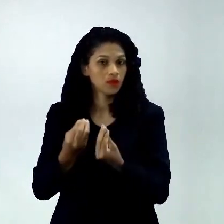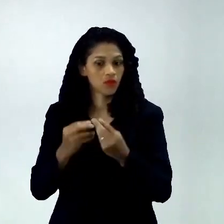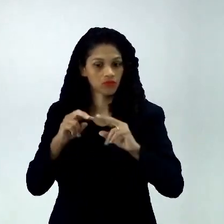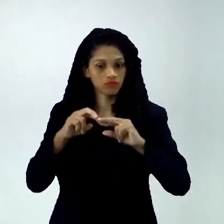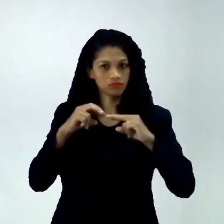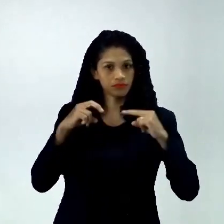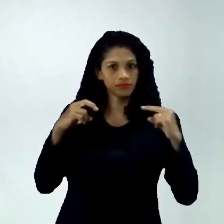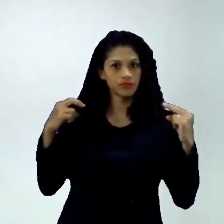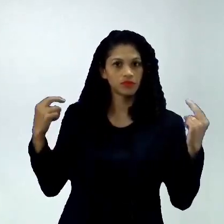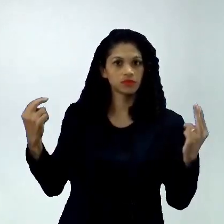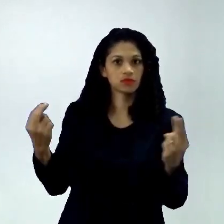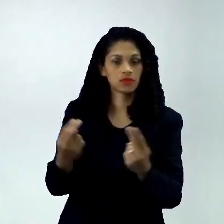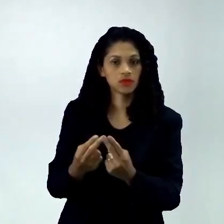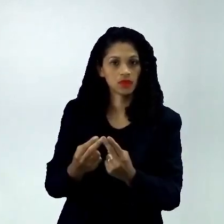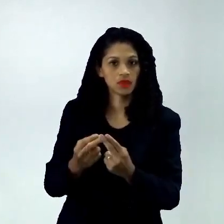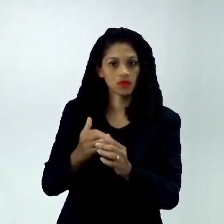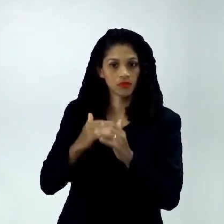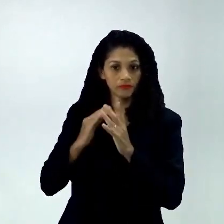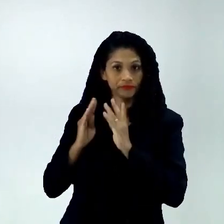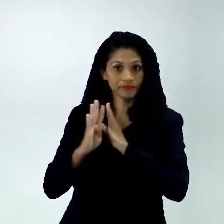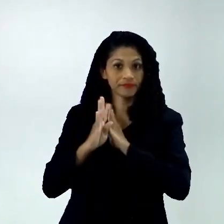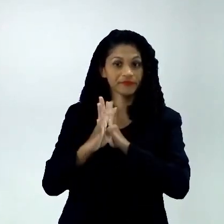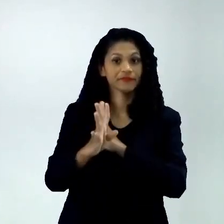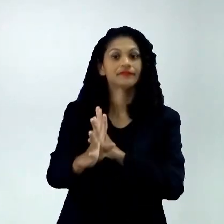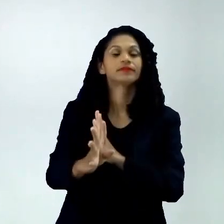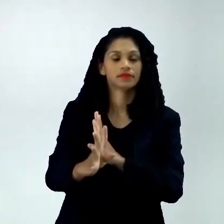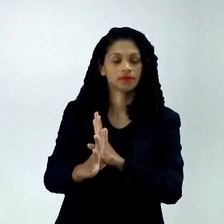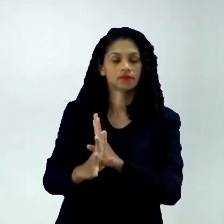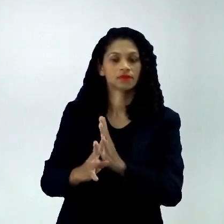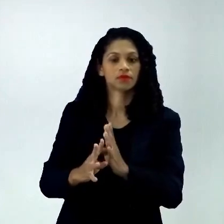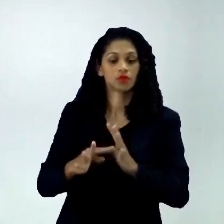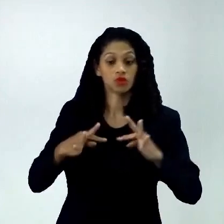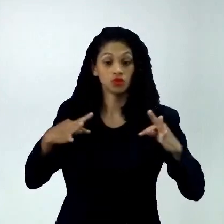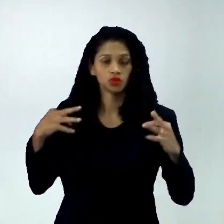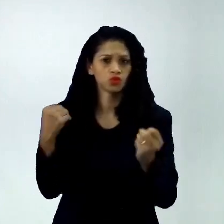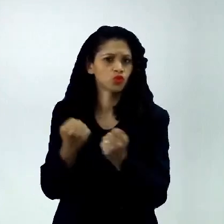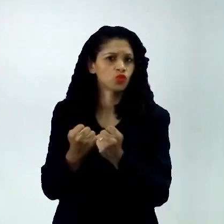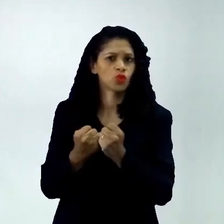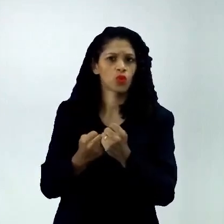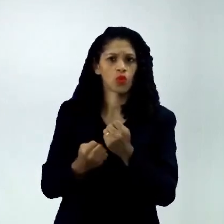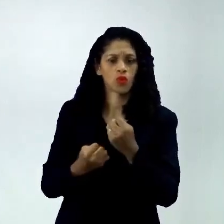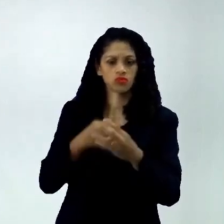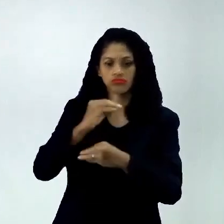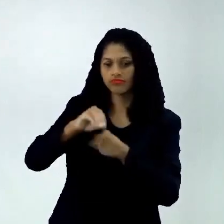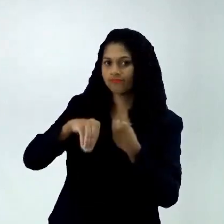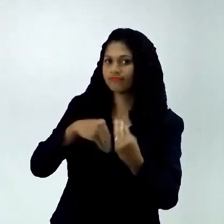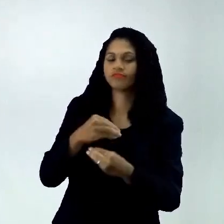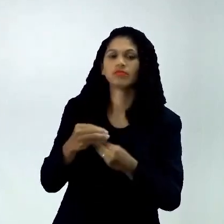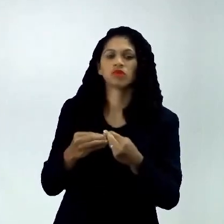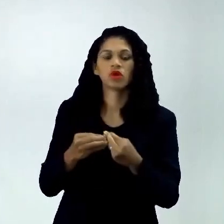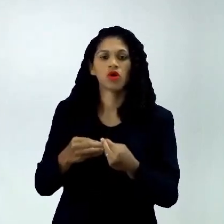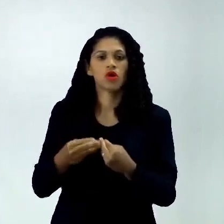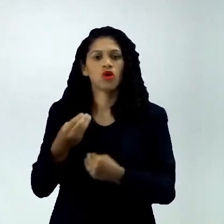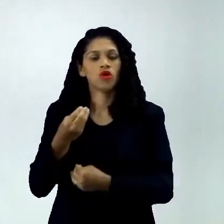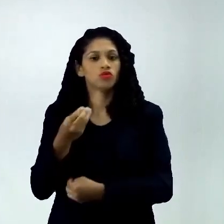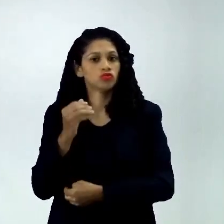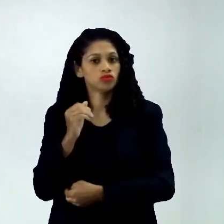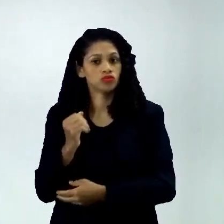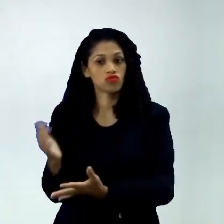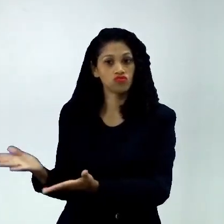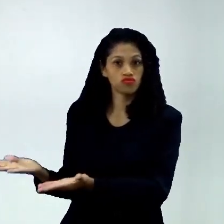círculos e filas, e mais uma vez, todos são envolvidos, jovens, adultos,